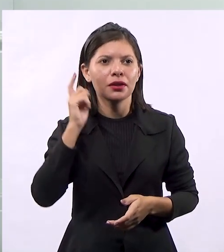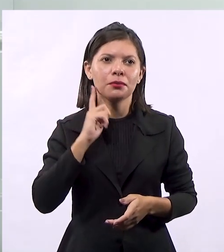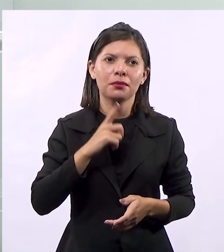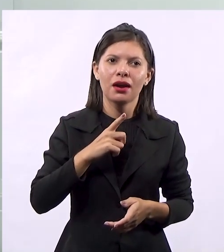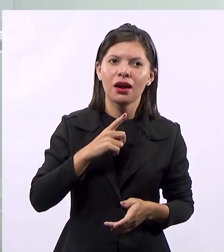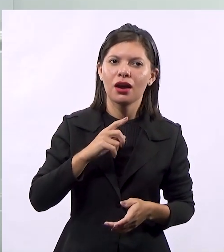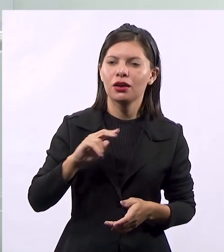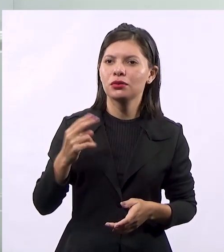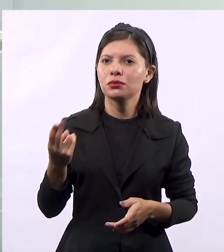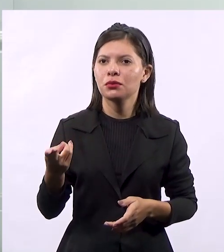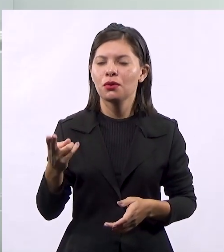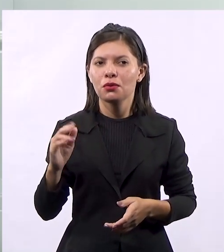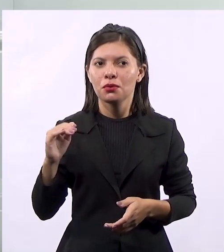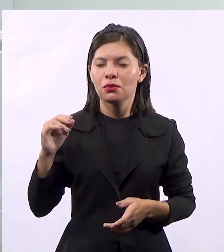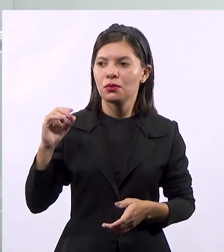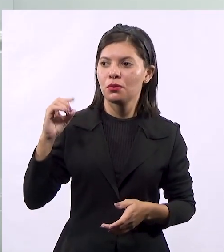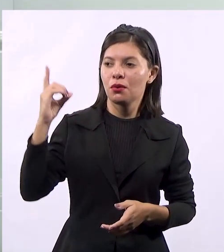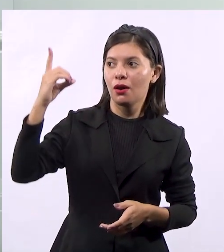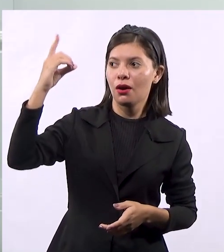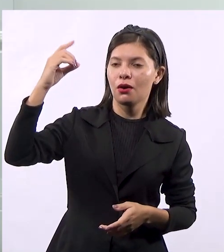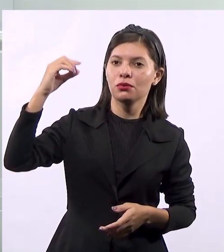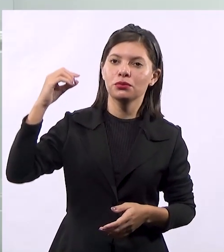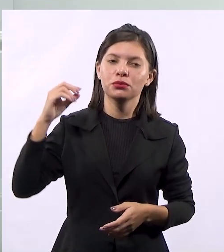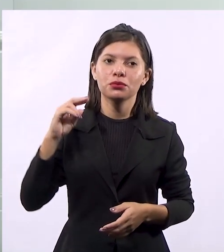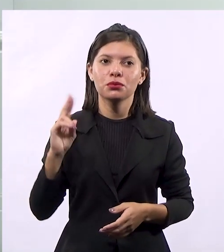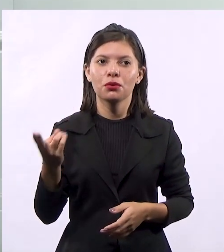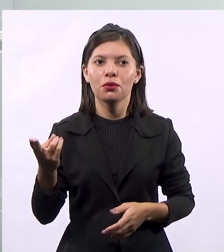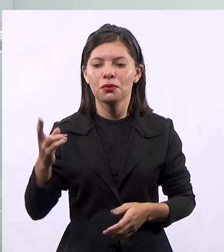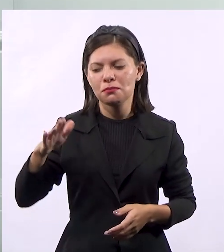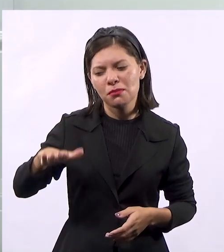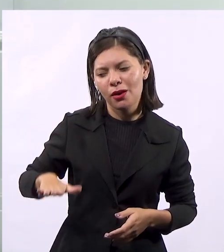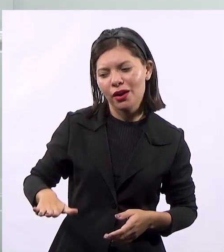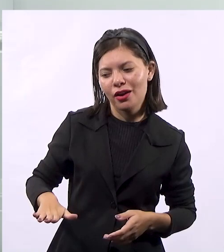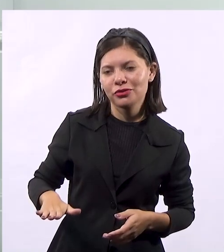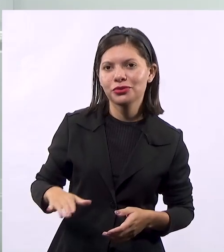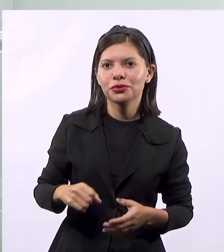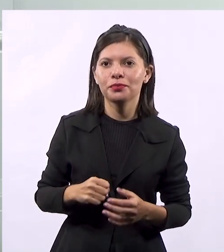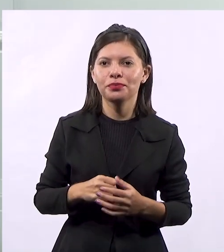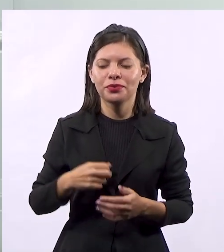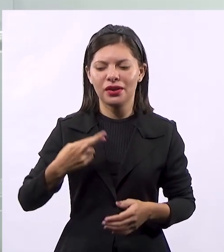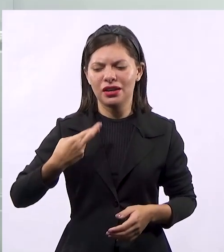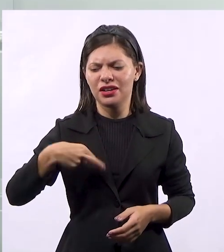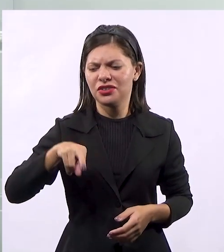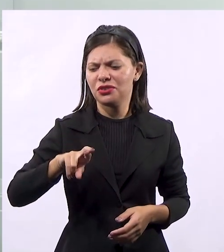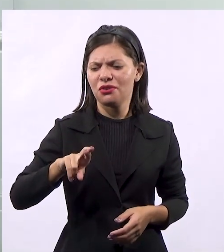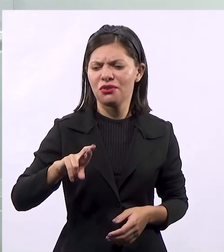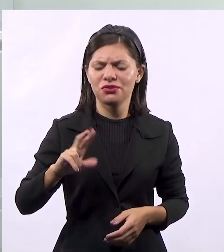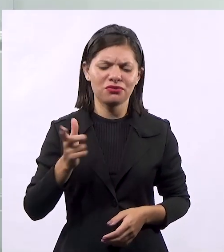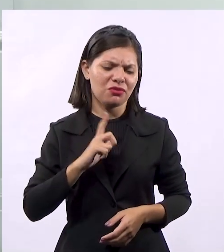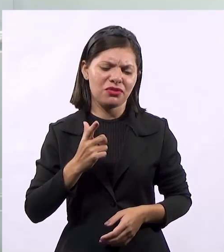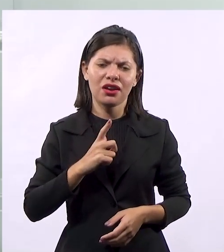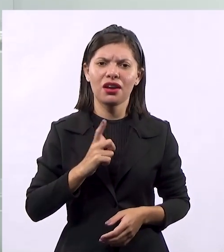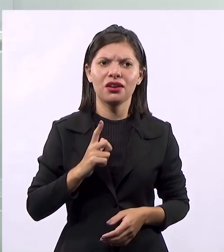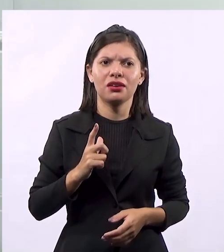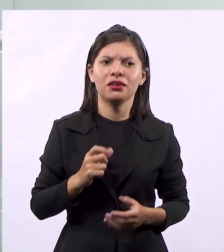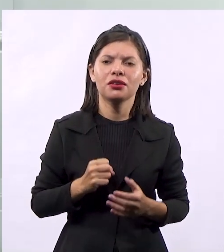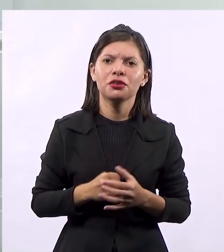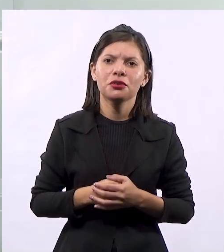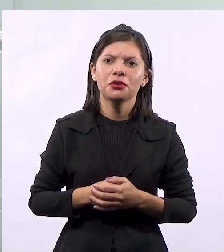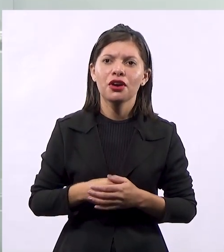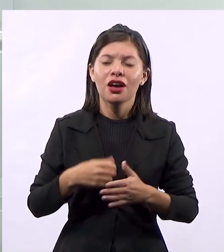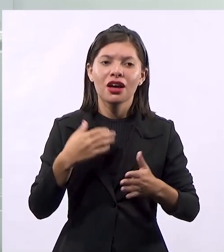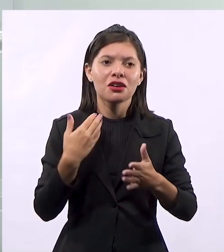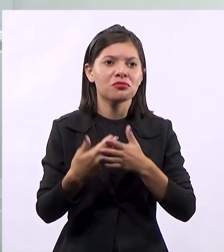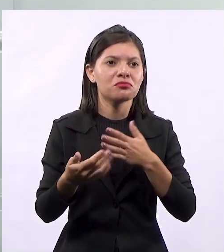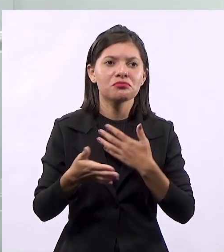de acesso. Então, independente, quem é negro, quem é pardo, quem é branco, quem